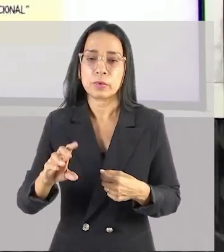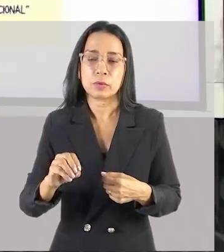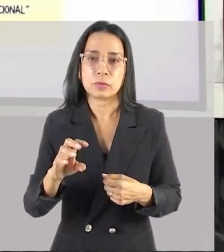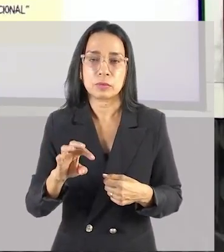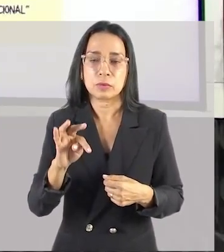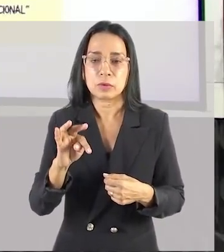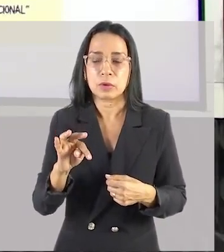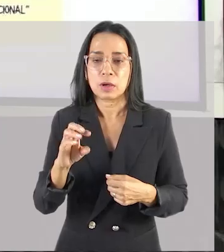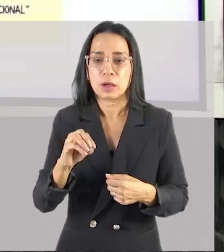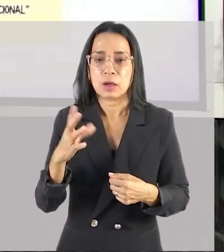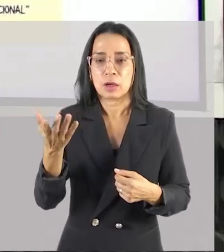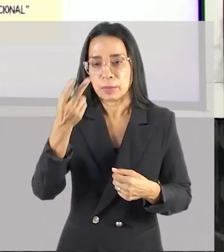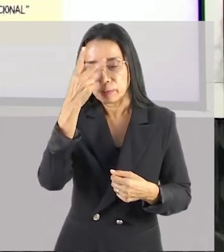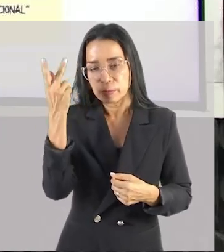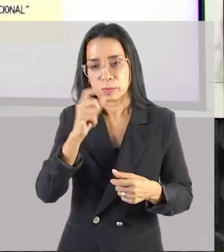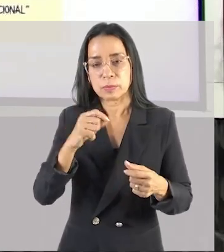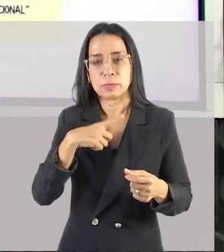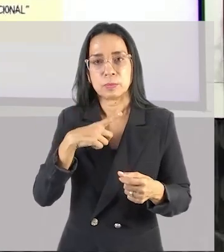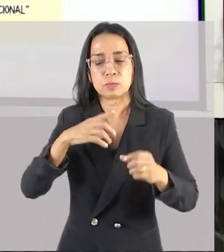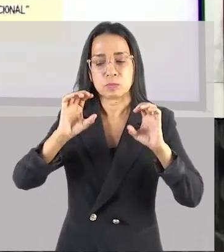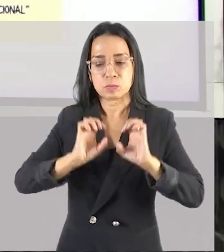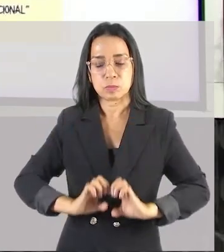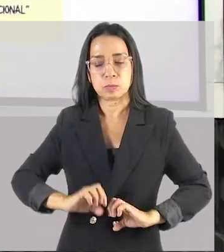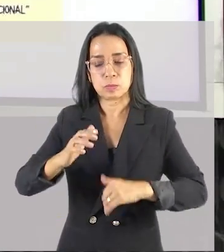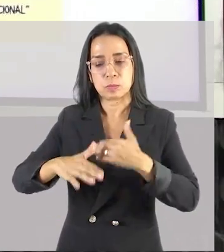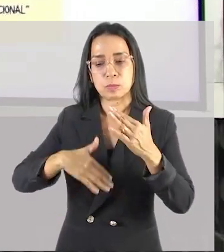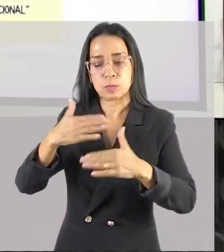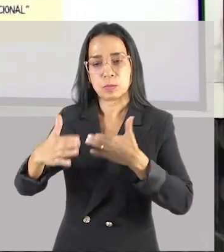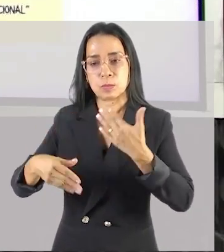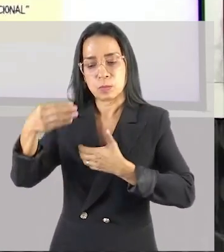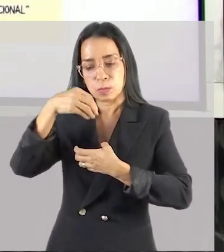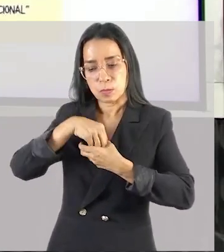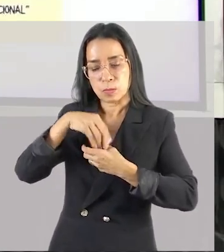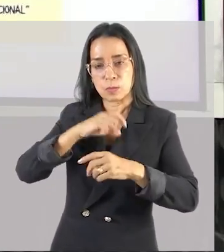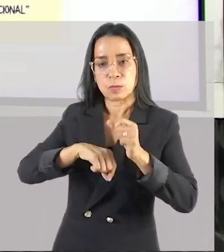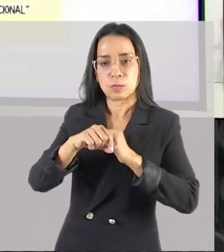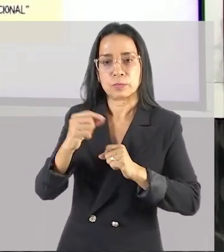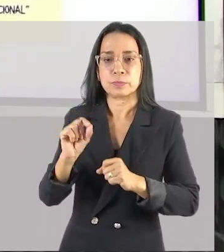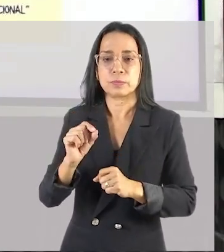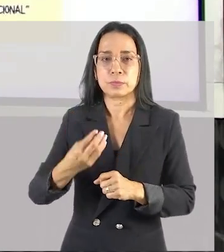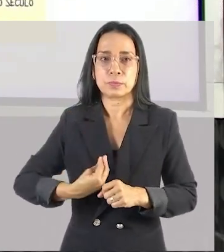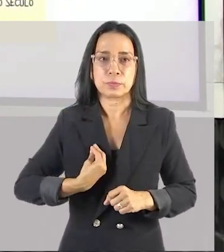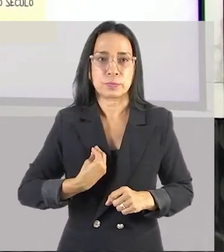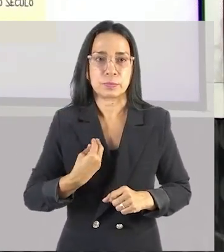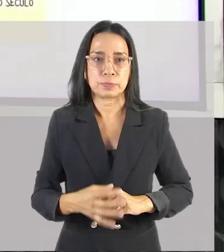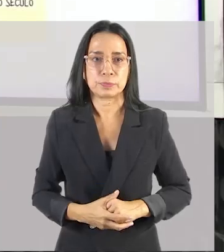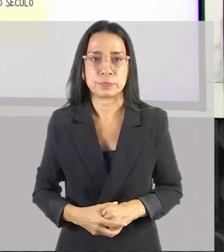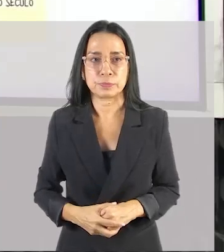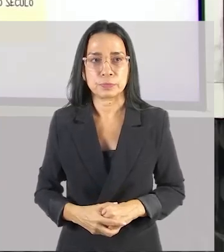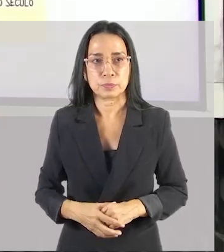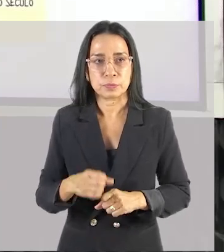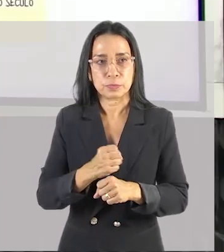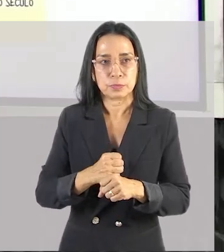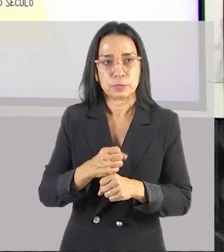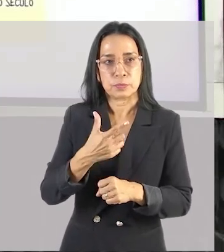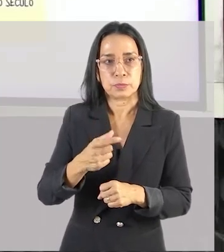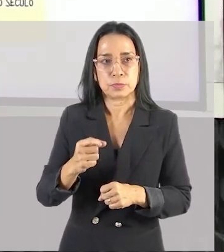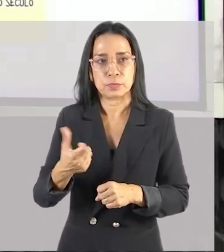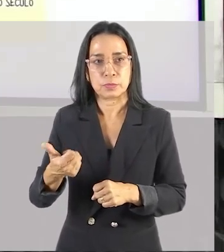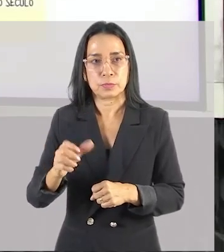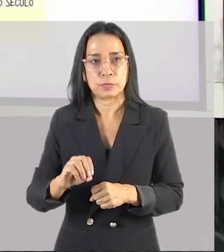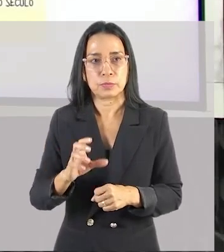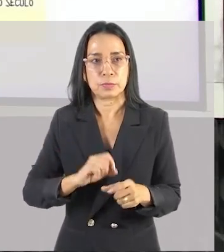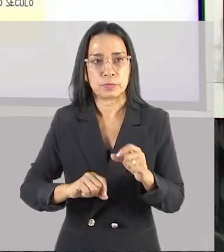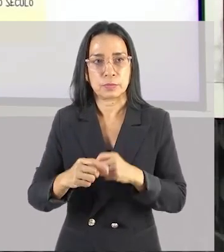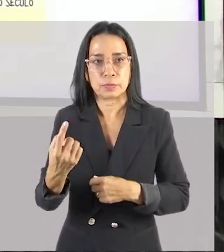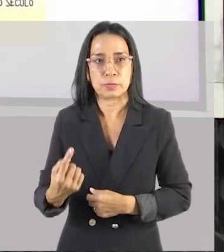indivíduo precisava ali ter uma ética, desenvolver uma ética diante daquilo que é vivido. Em 2010, nós temos